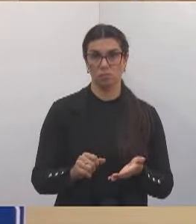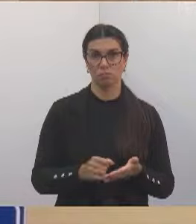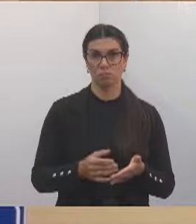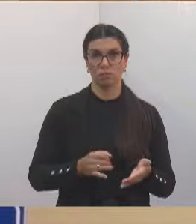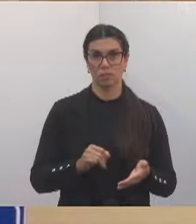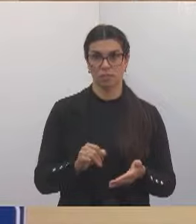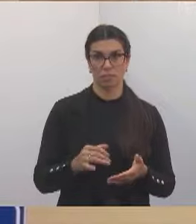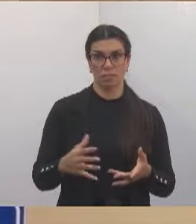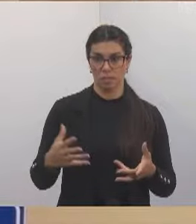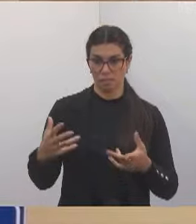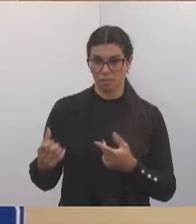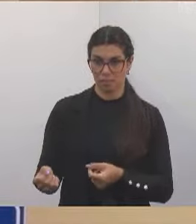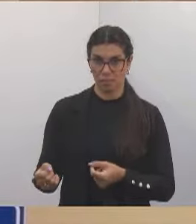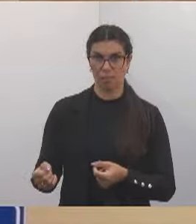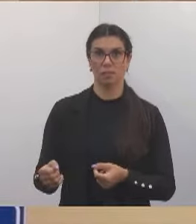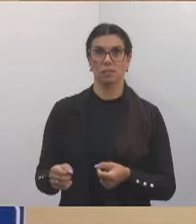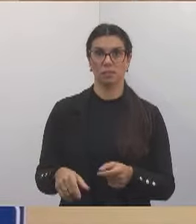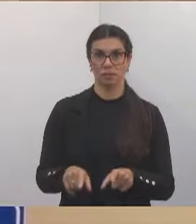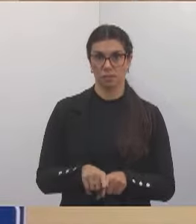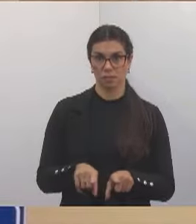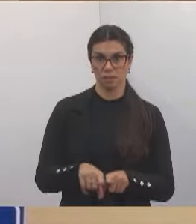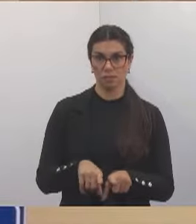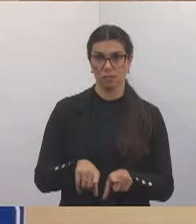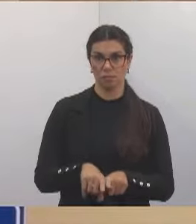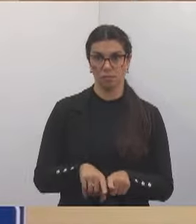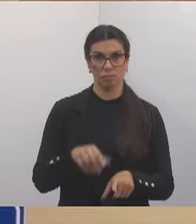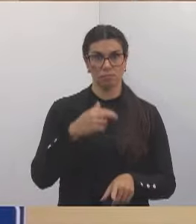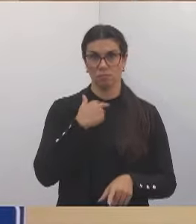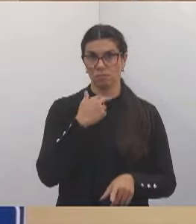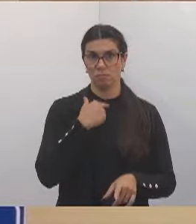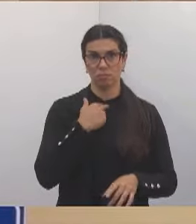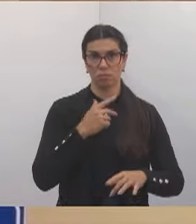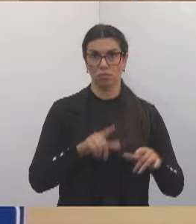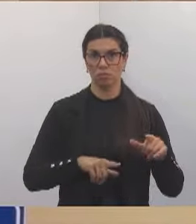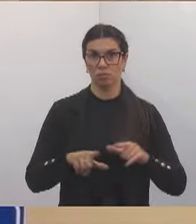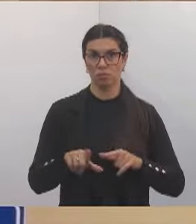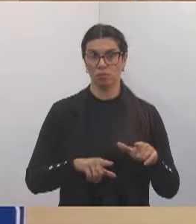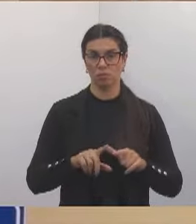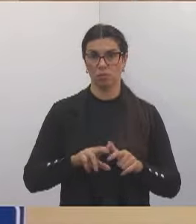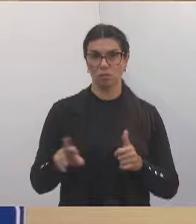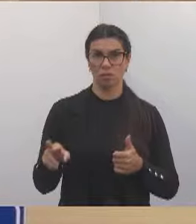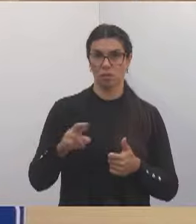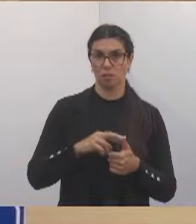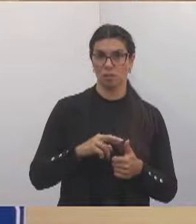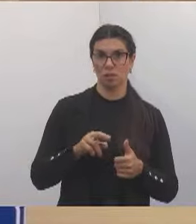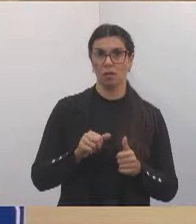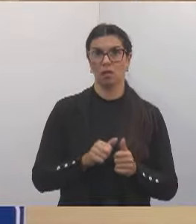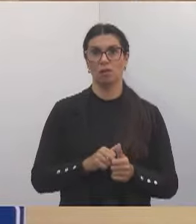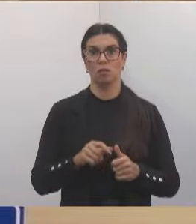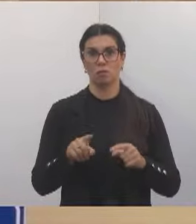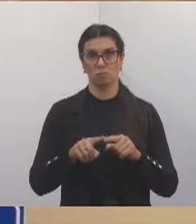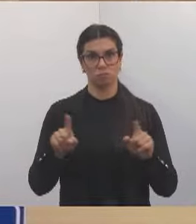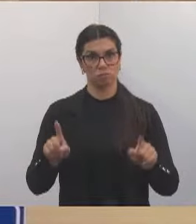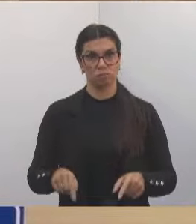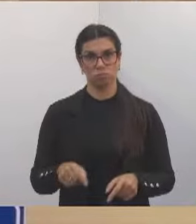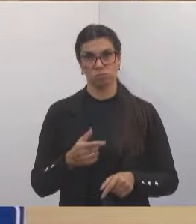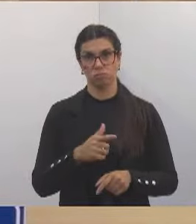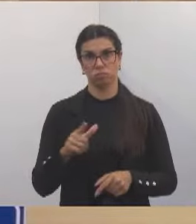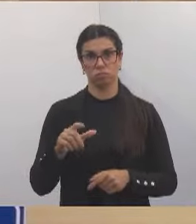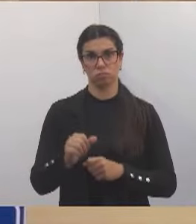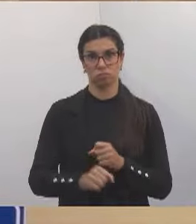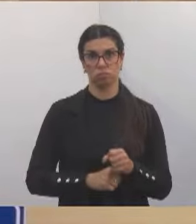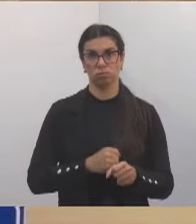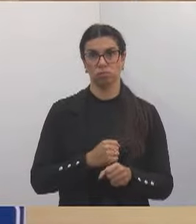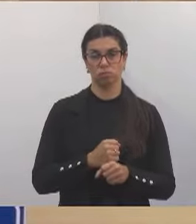conivente com aquilo, que ele não pudesse assumir mais qualquer cargo na administração pública aqui em Jacareí nos próximos